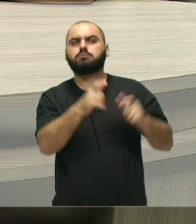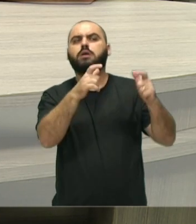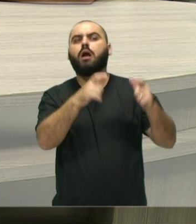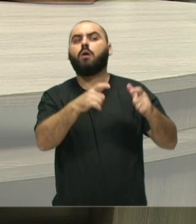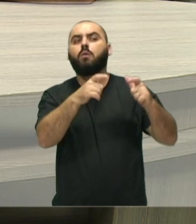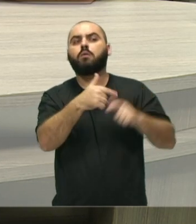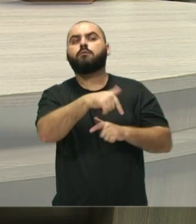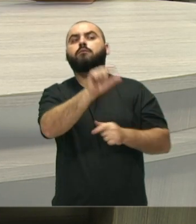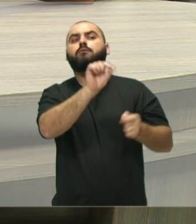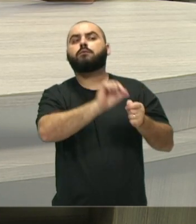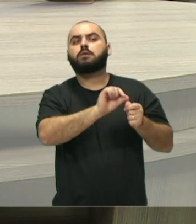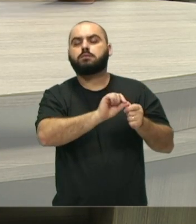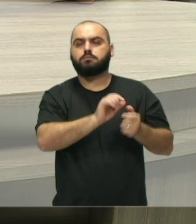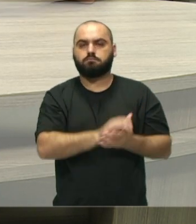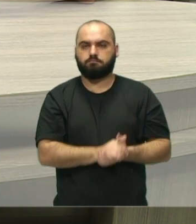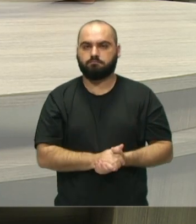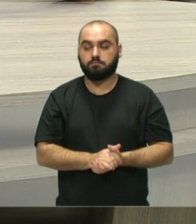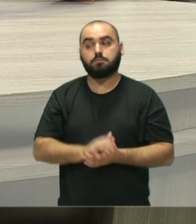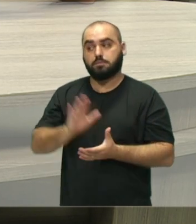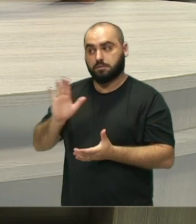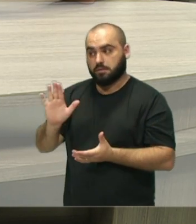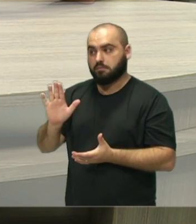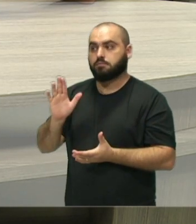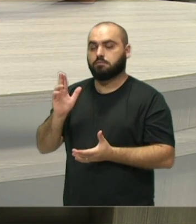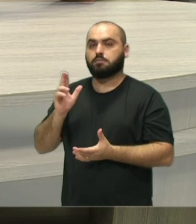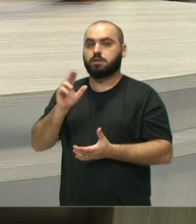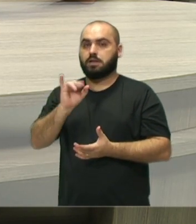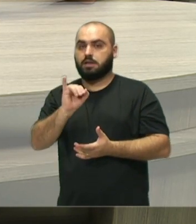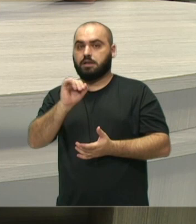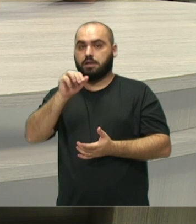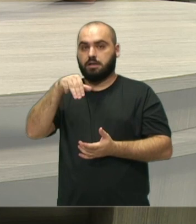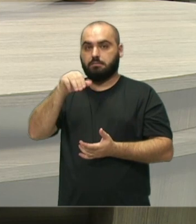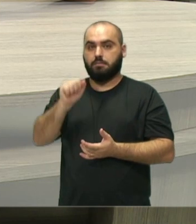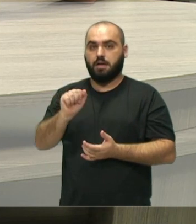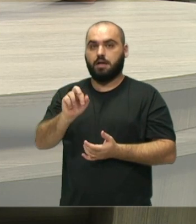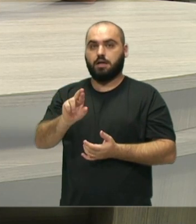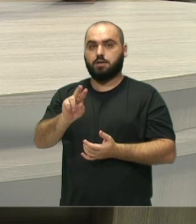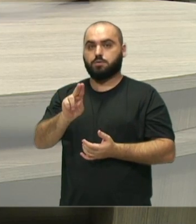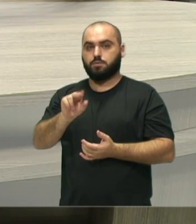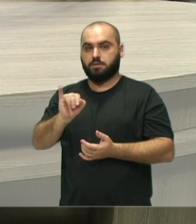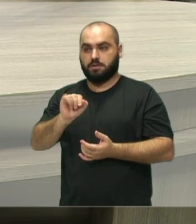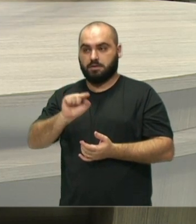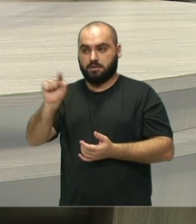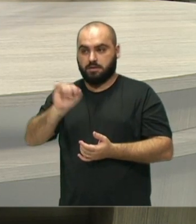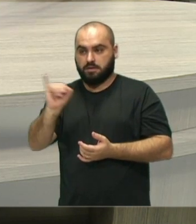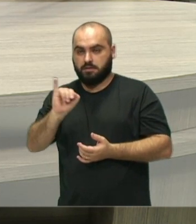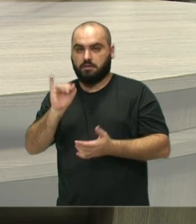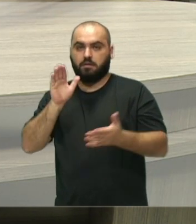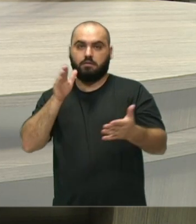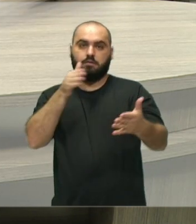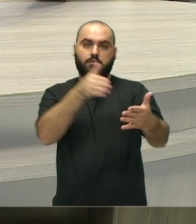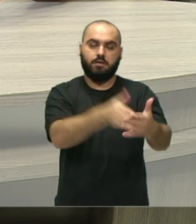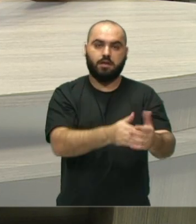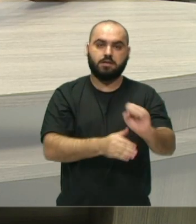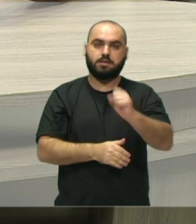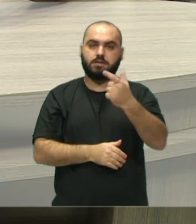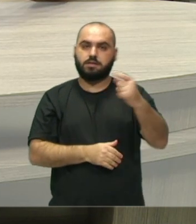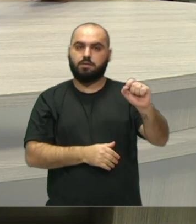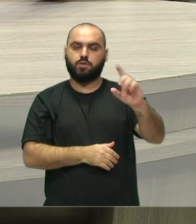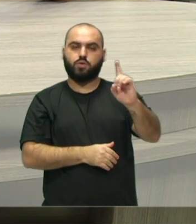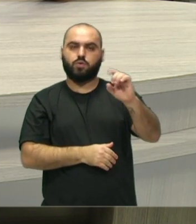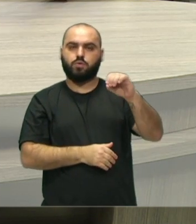localização, assim? Então, nós pretendemos sair do Imaruí, aqui em Itajaí, e ligar ao São Domingos,